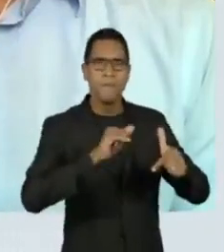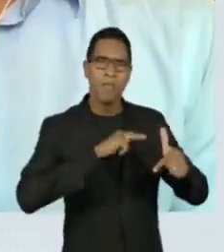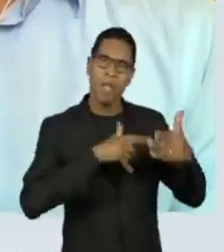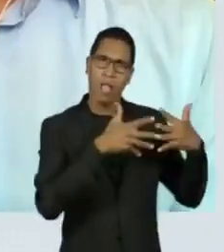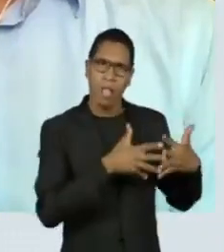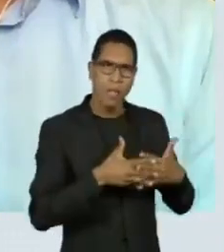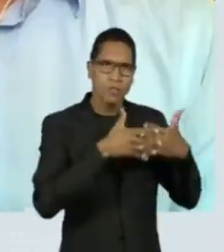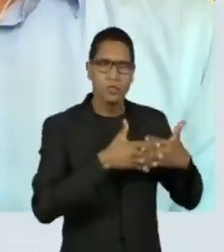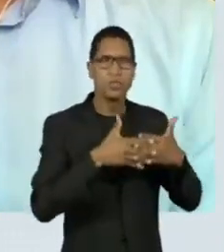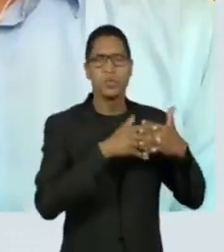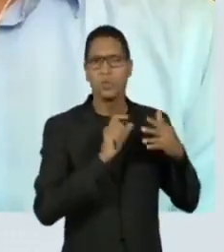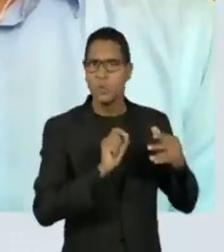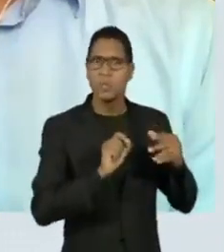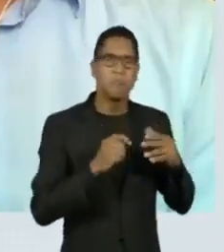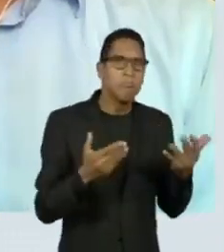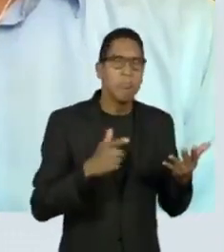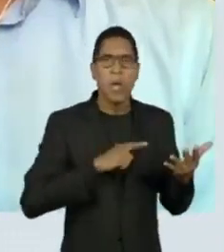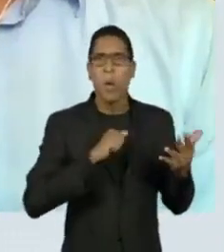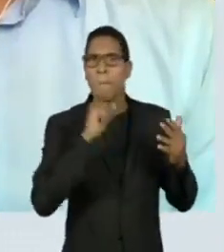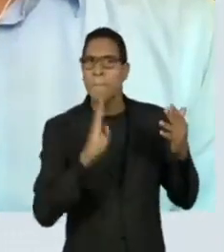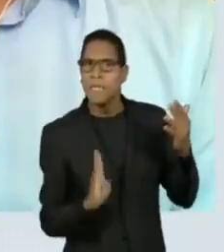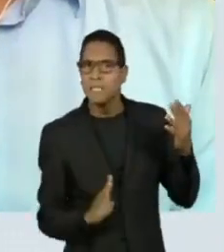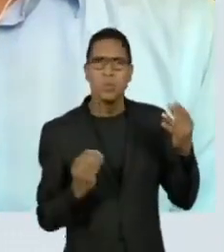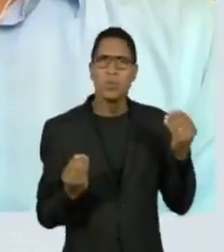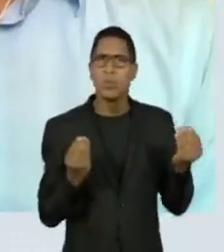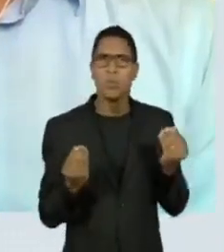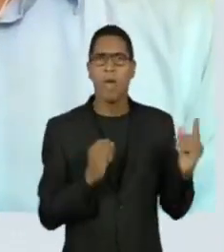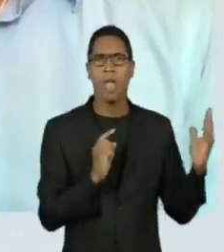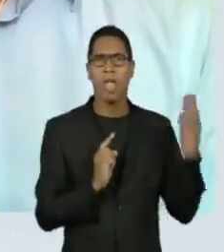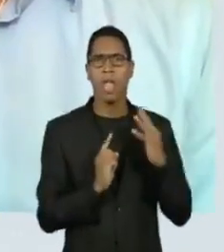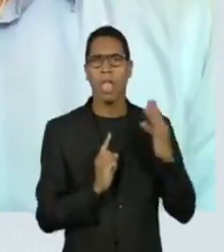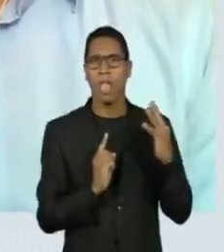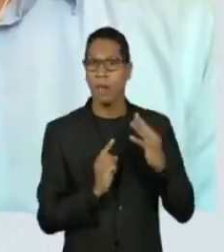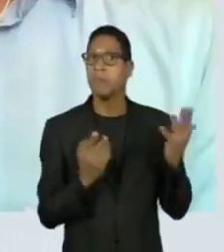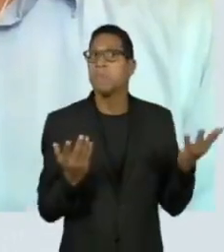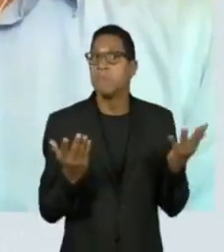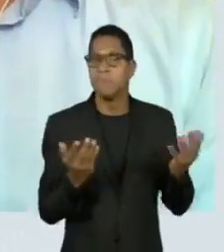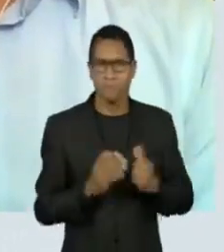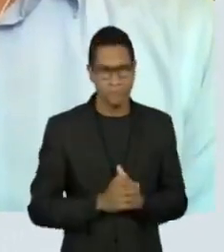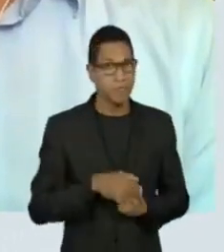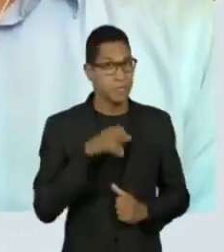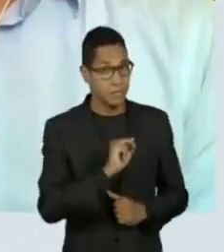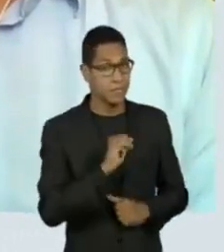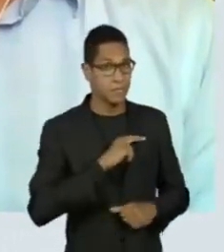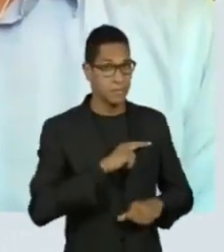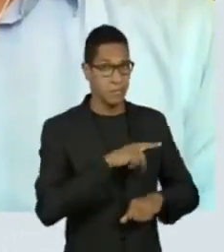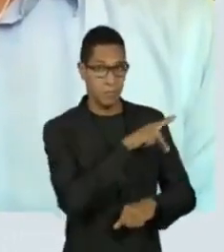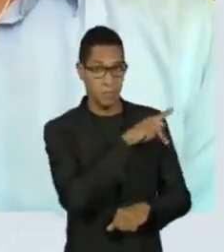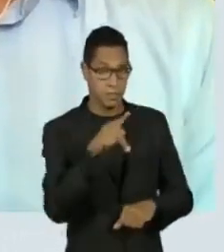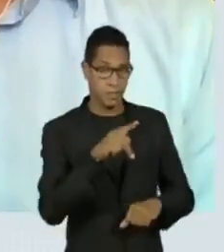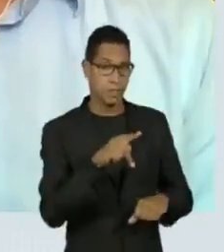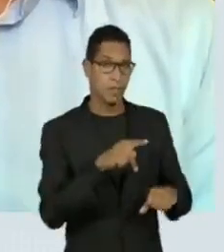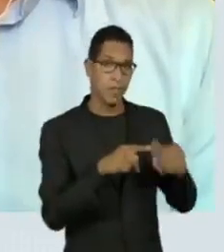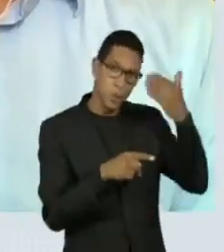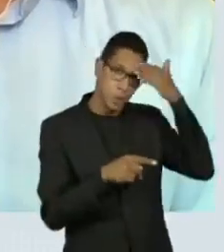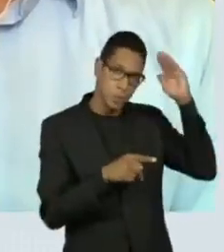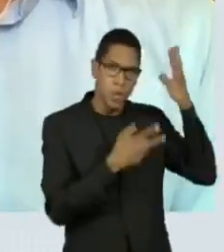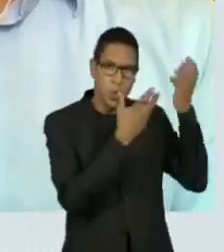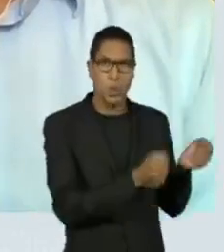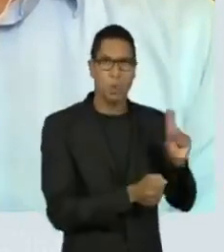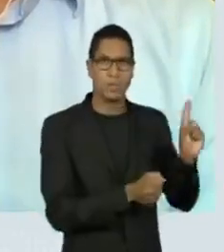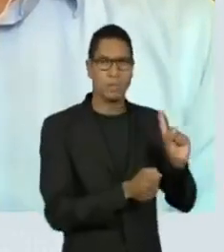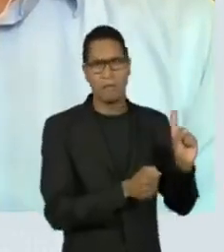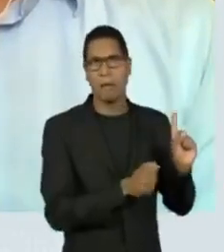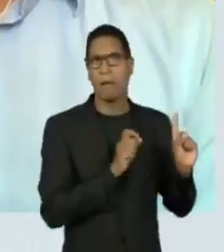Estados Unidos, mas, por exemplo, também para o Brasil? O fato do presidente eleito, do presidente nos Estados Unidos em exercício, não aceitar o